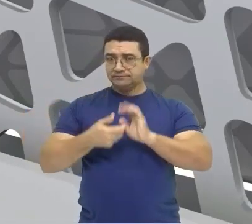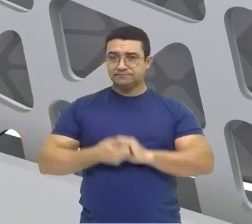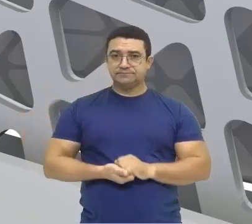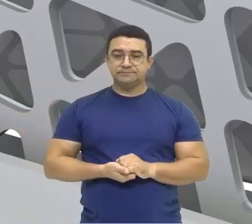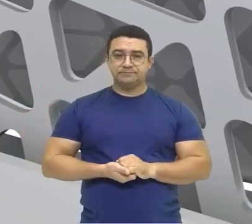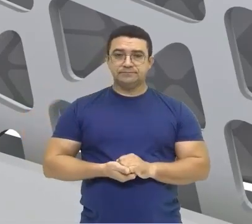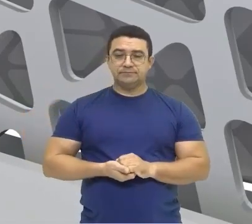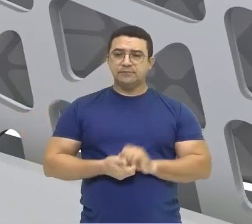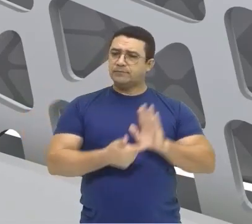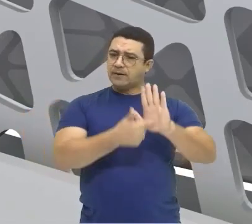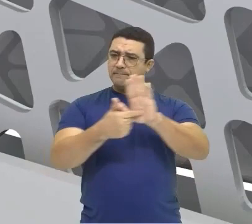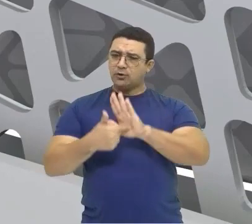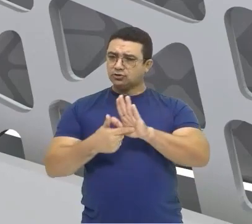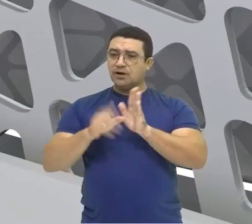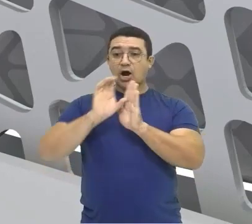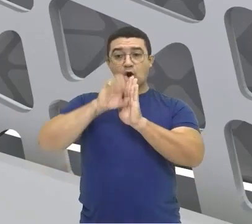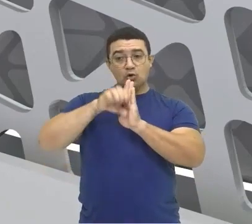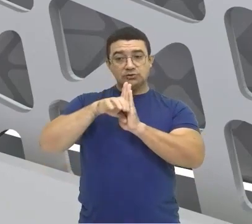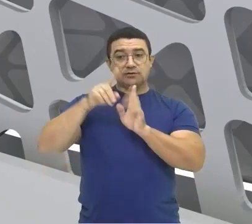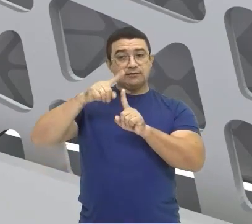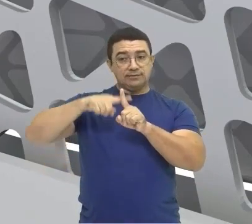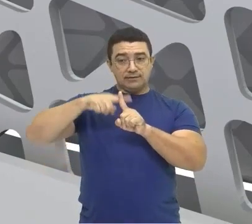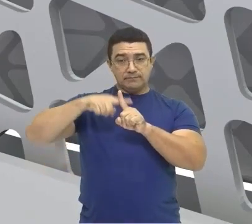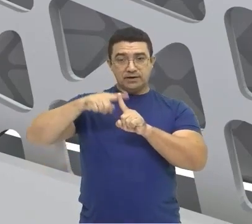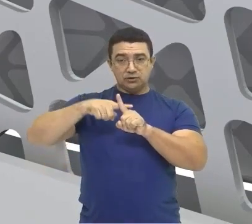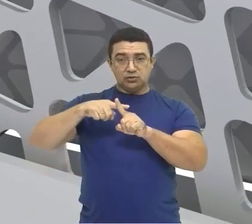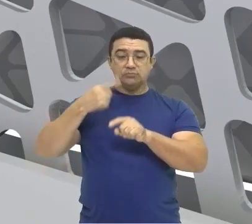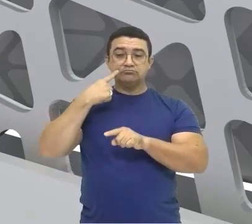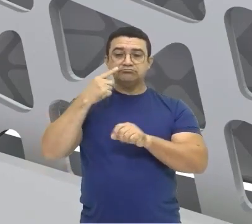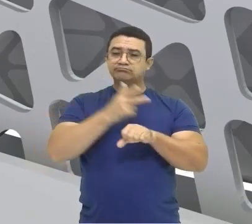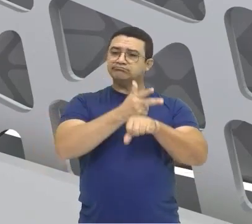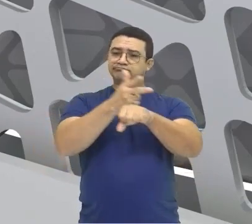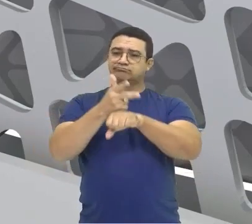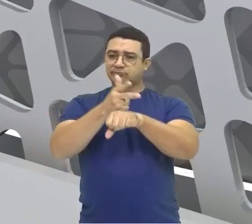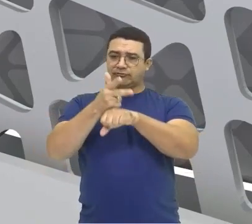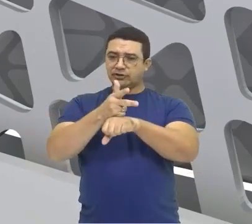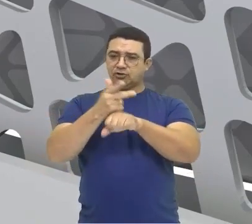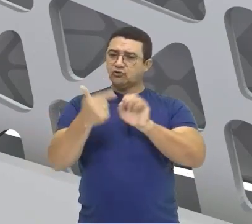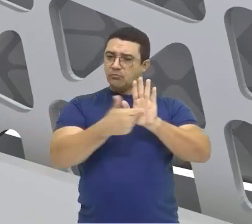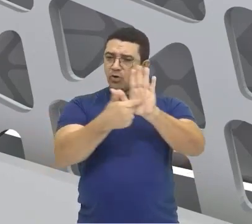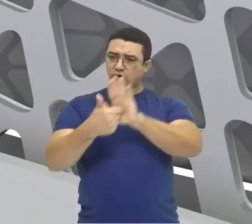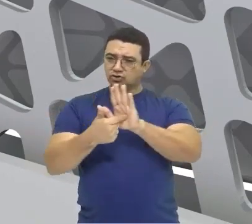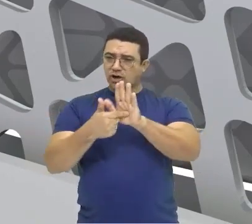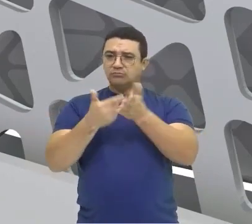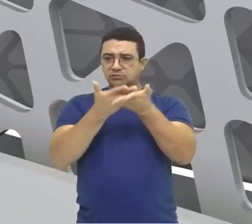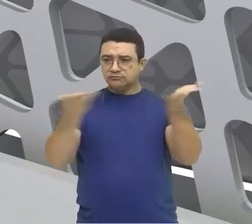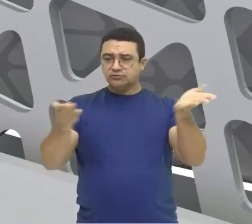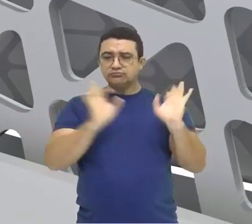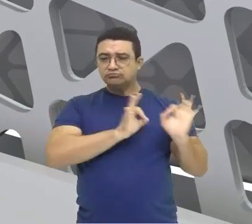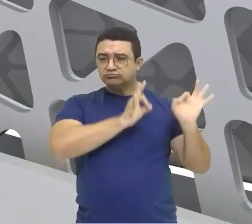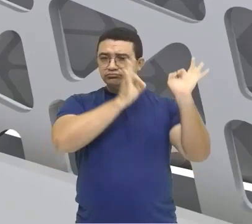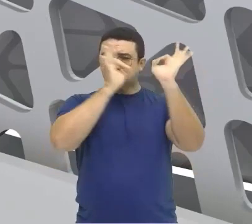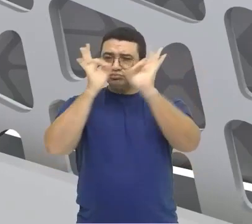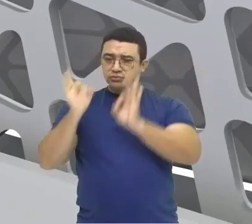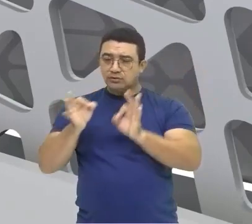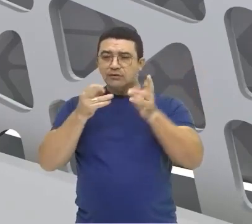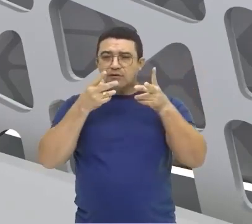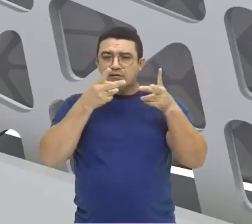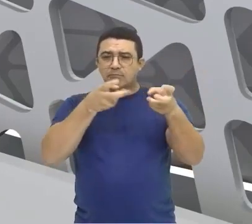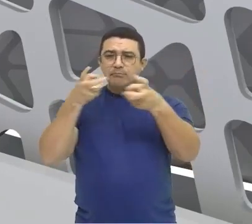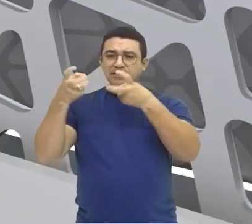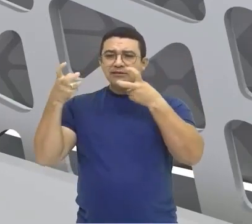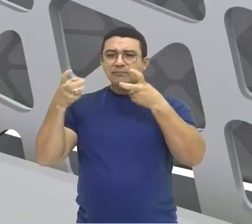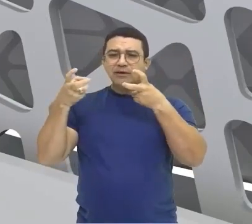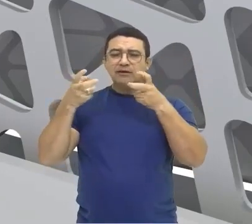Para ilustrar o conceito de temperatura, nós vamos aí rodar para você um pequeno vídeo, uma animação, que você vai perceber